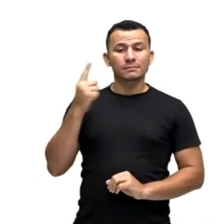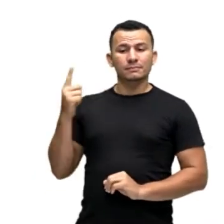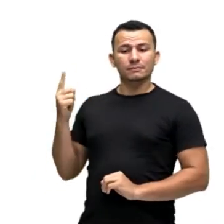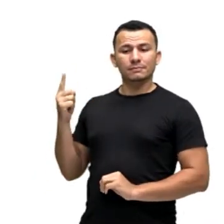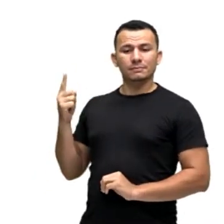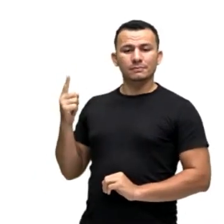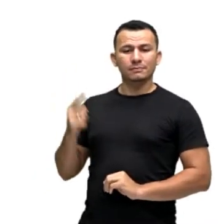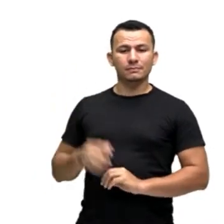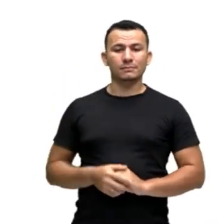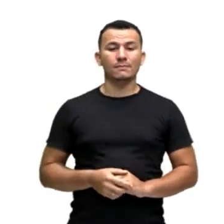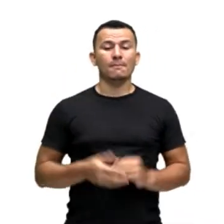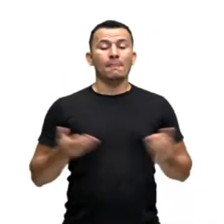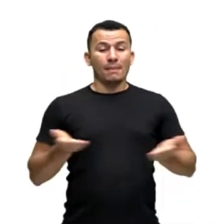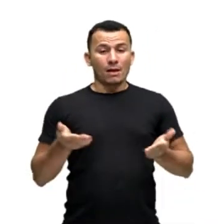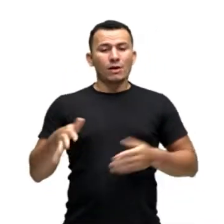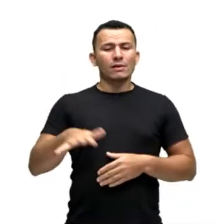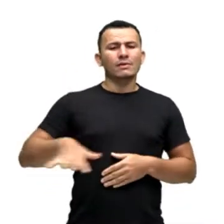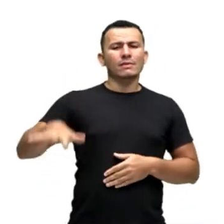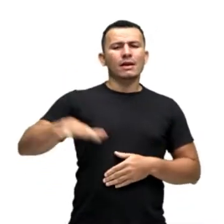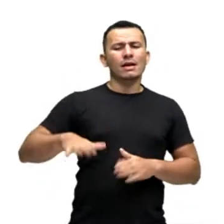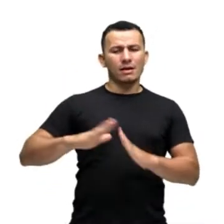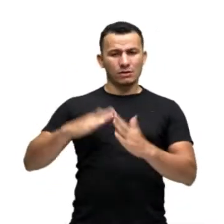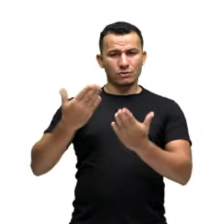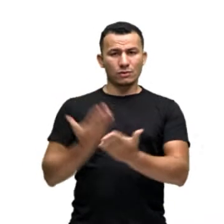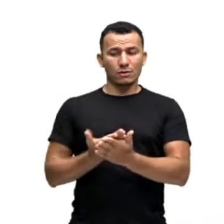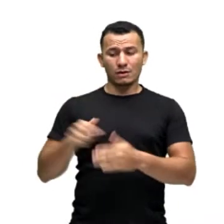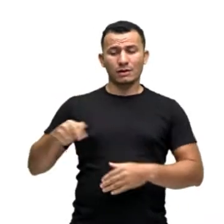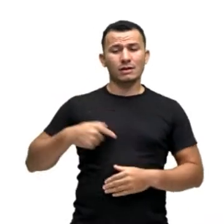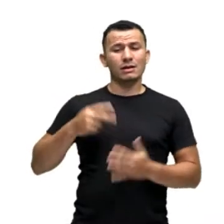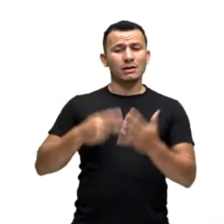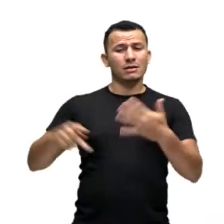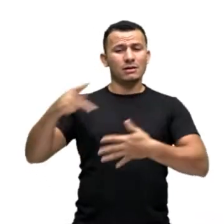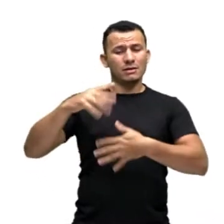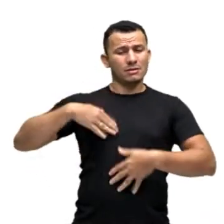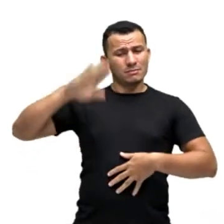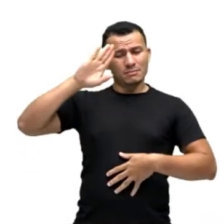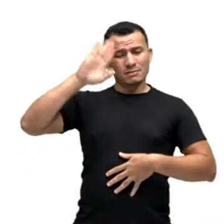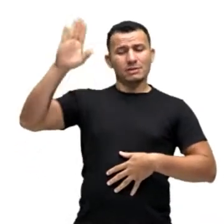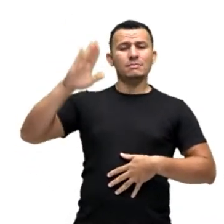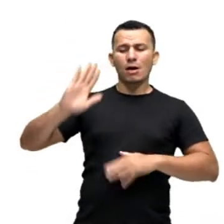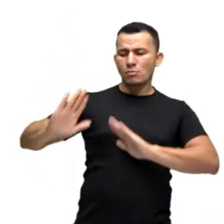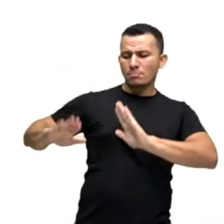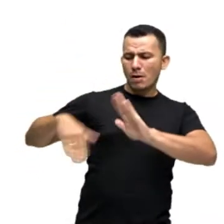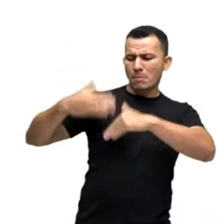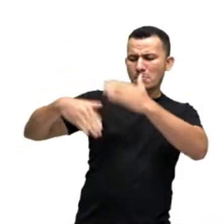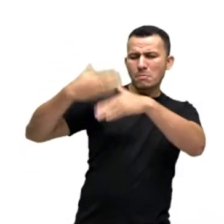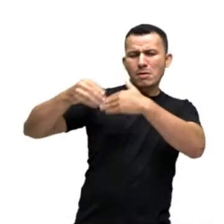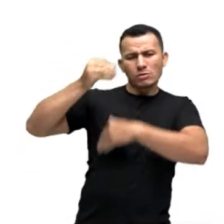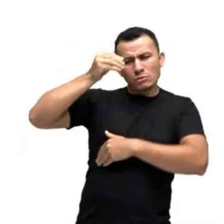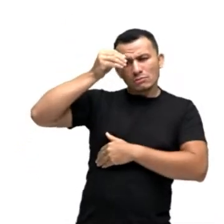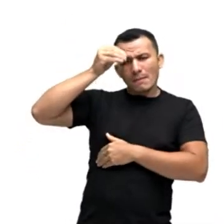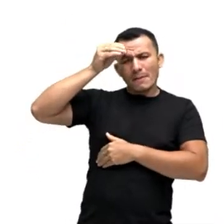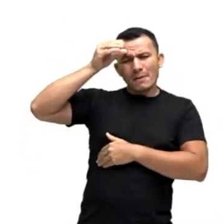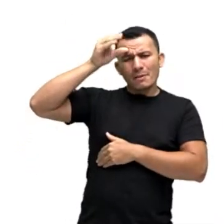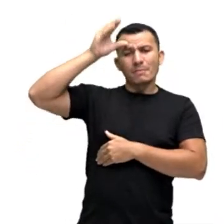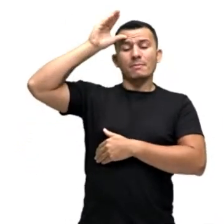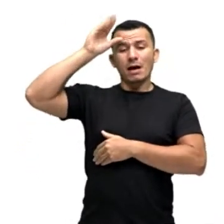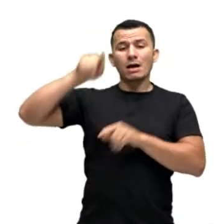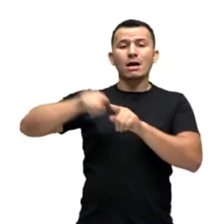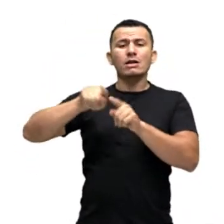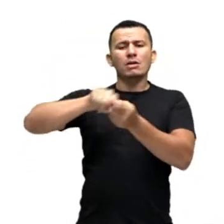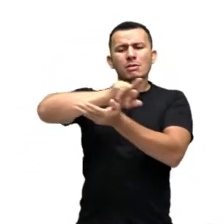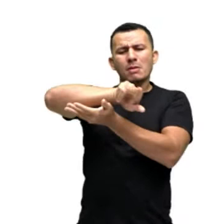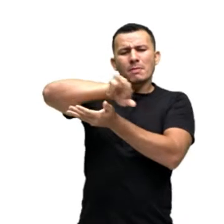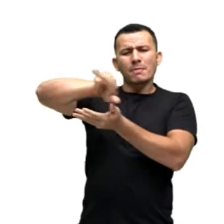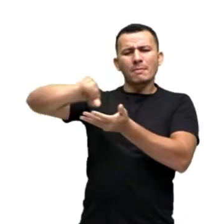vamos ver que o ambiente escolar é o espaço privilegiado para promover o conhecimento EA valorização dos diferentes grupos